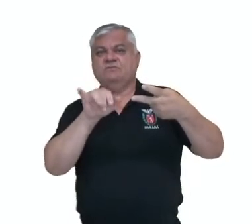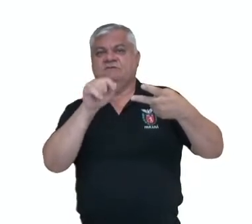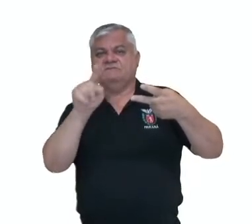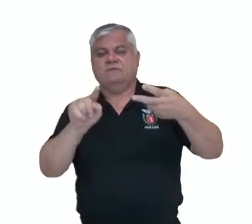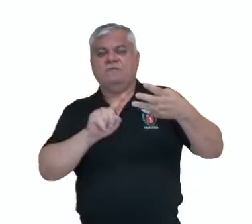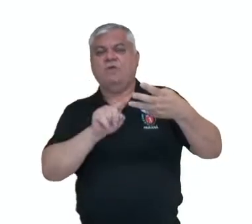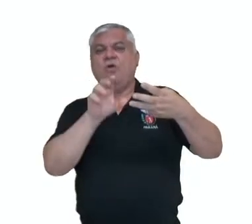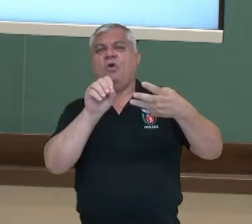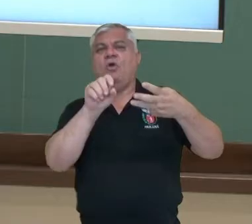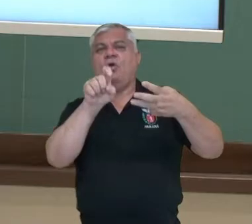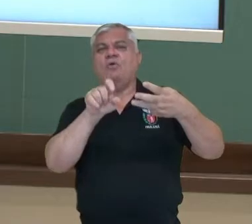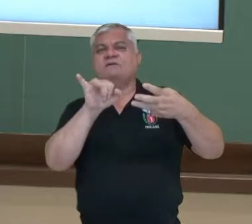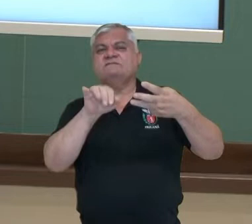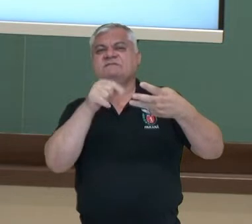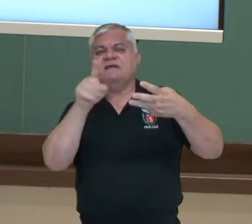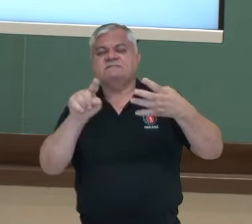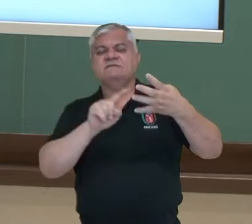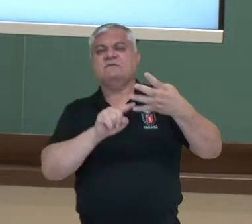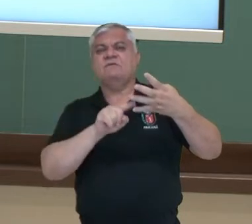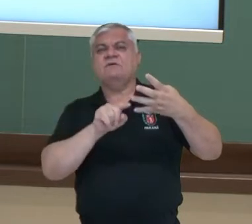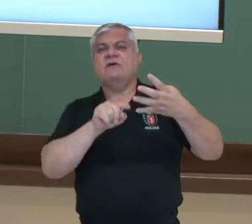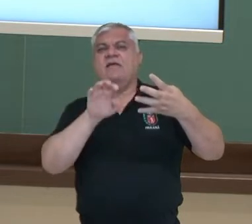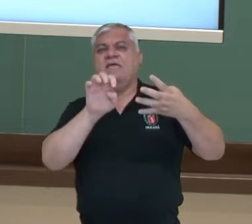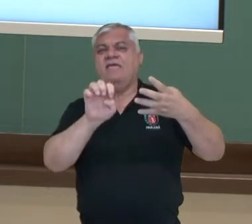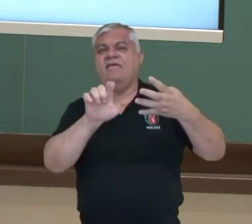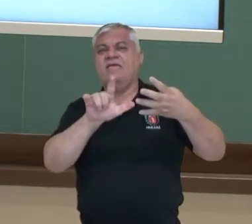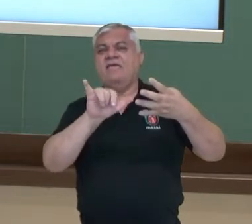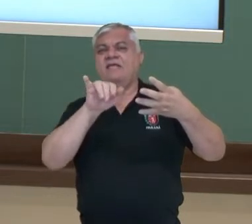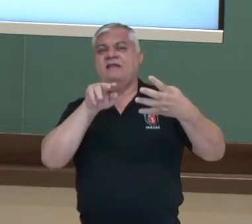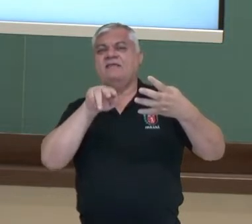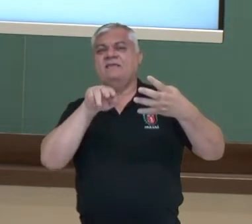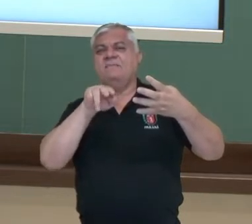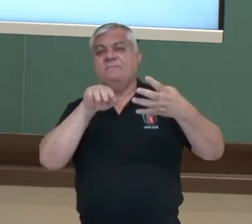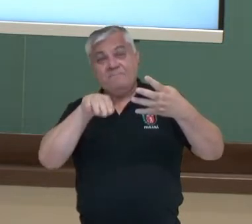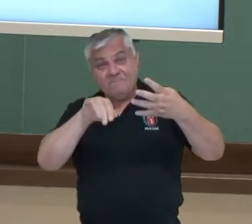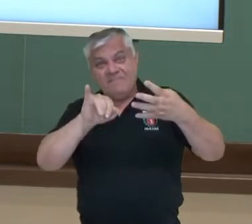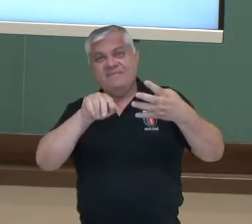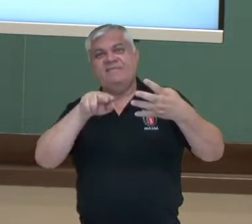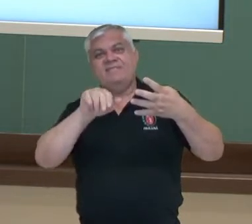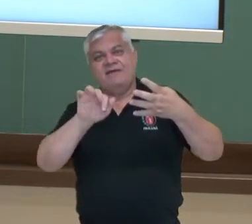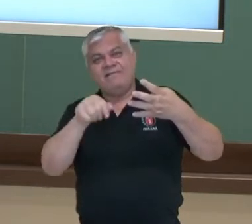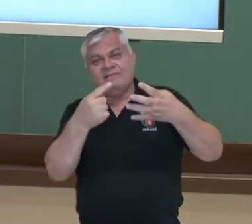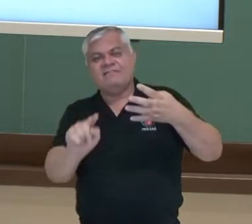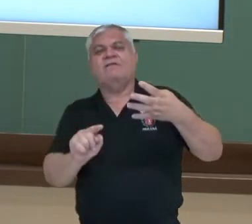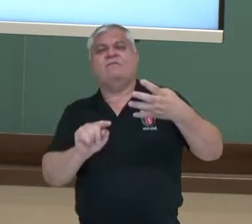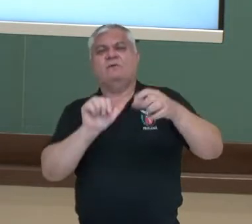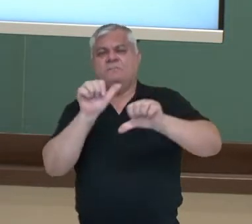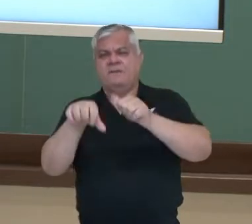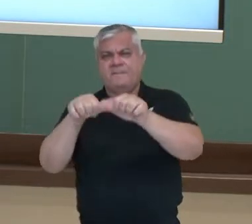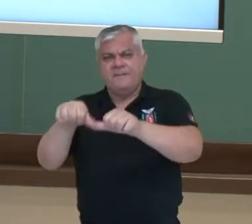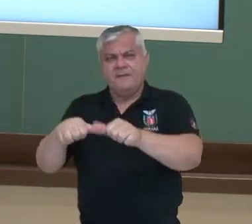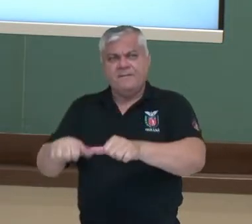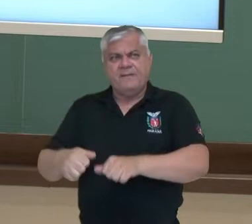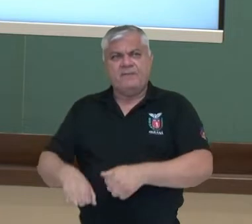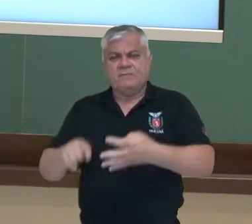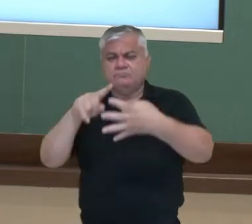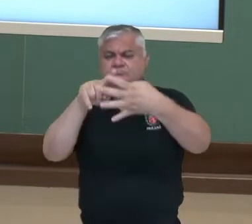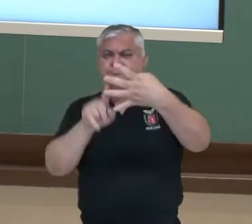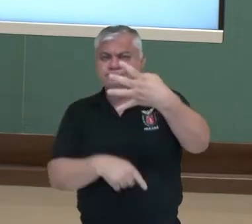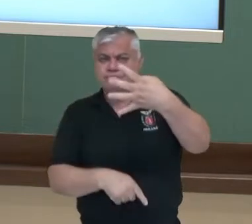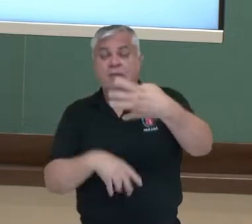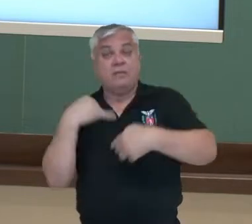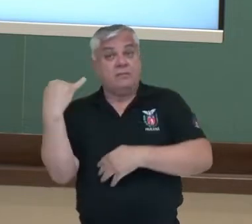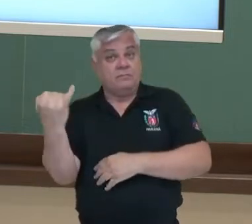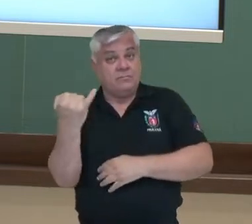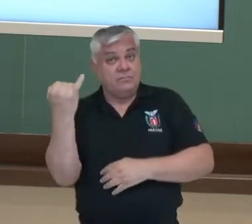e de eliminação. As reações químicas orgânicas, elas têm assim grande